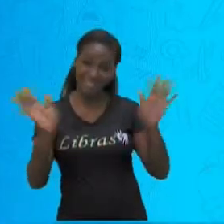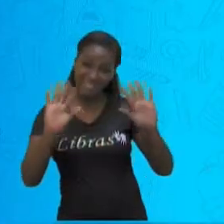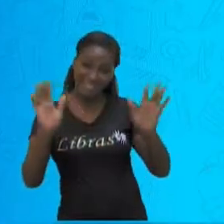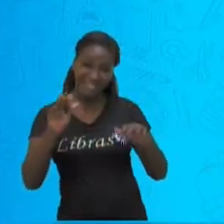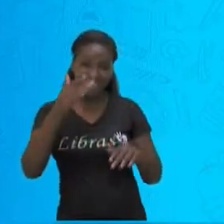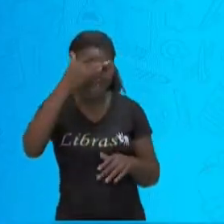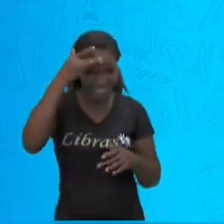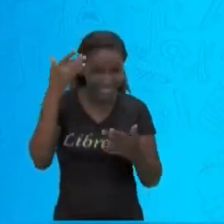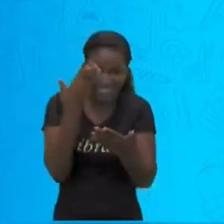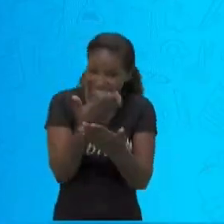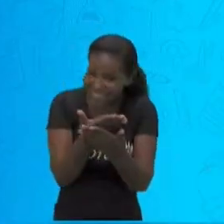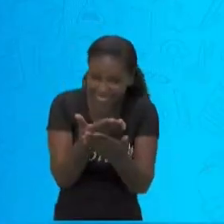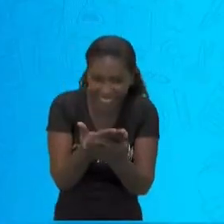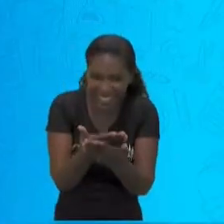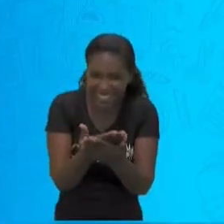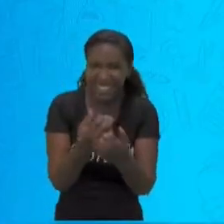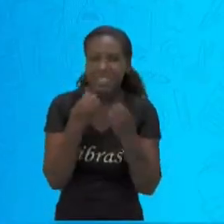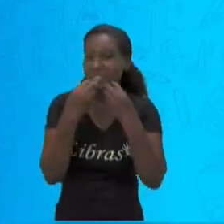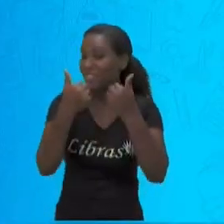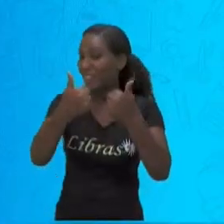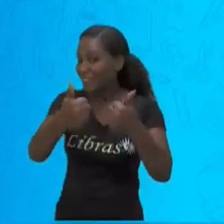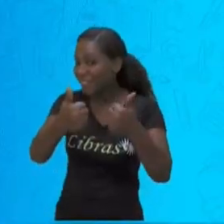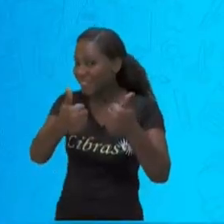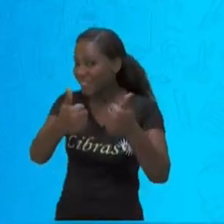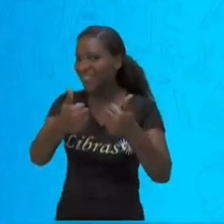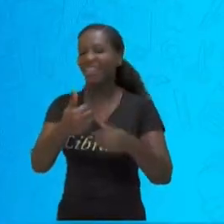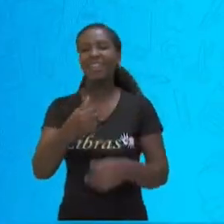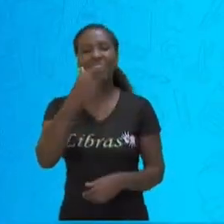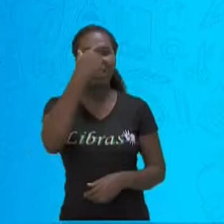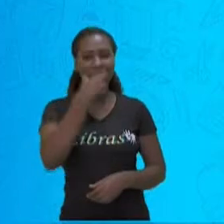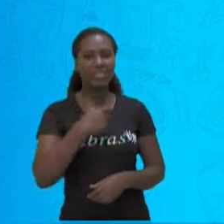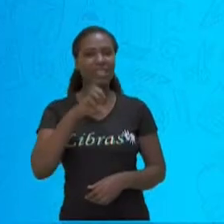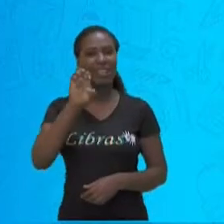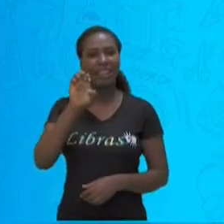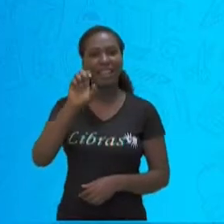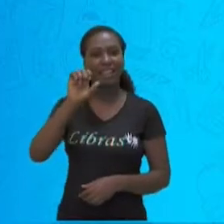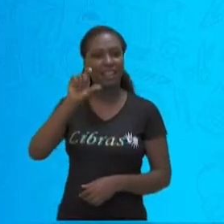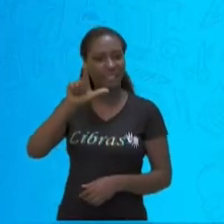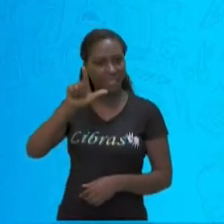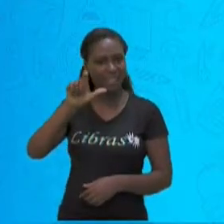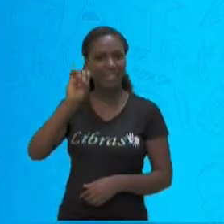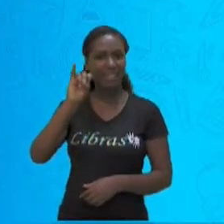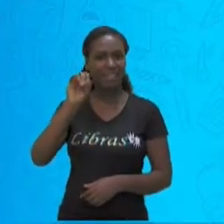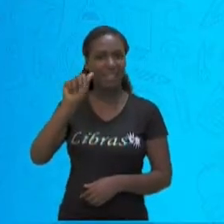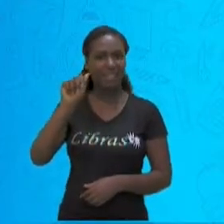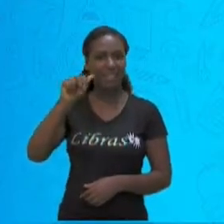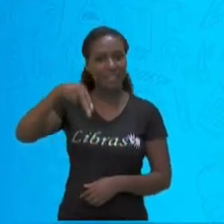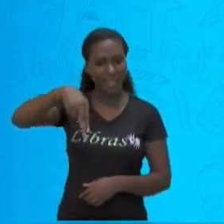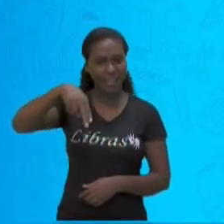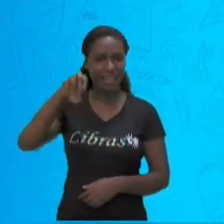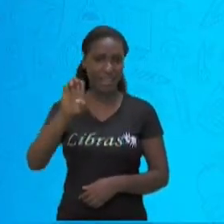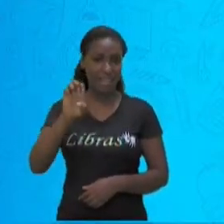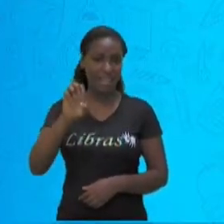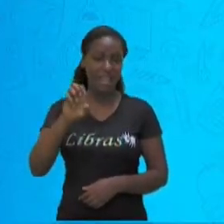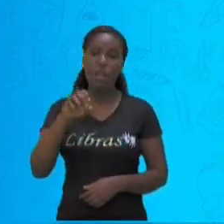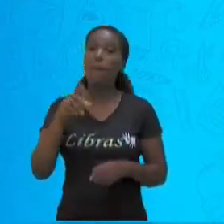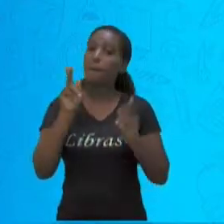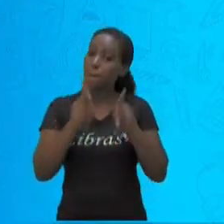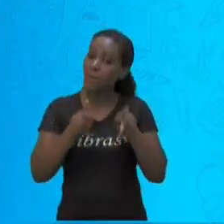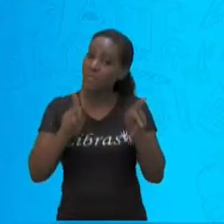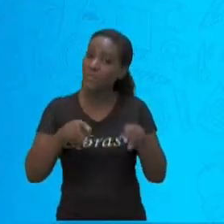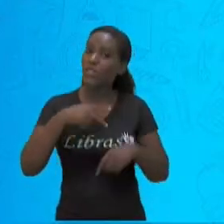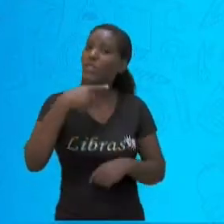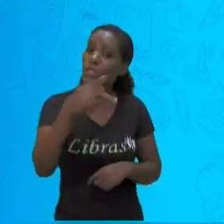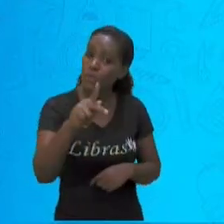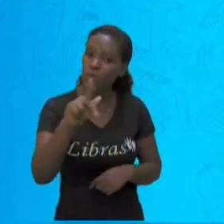Olá, estudante. Tudo bem? Eu sou Eliane, sua professora de Geografia. A nossa aula